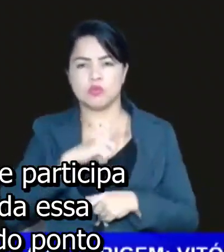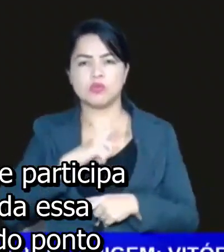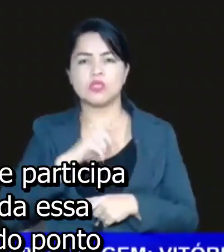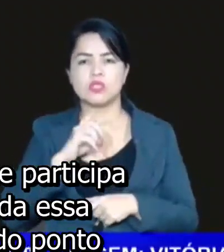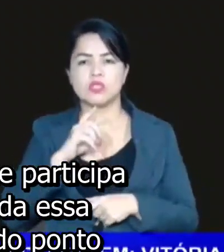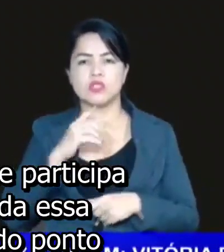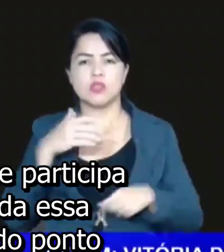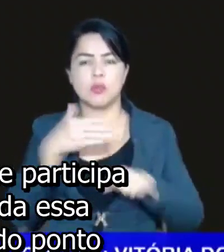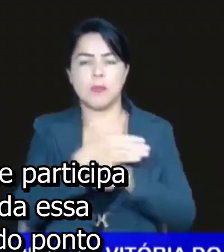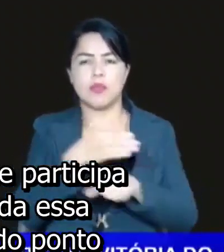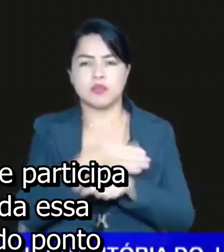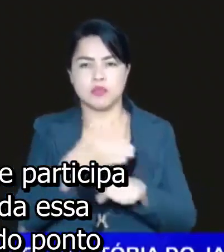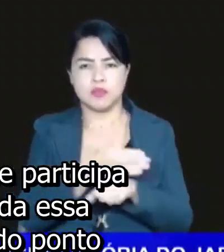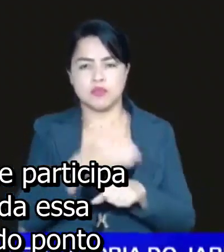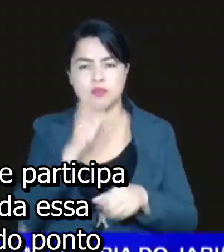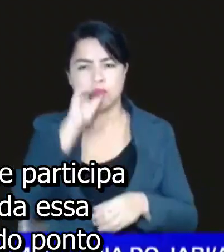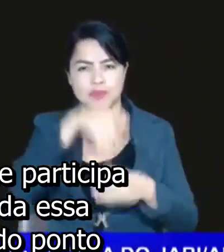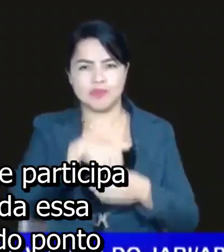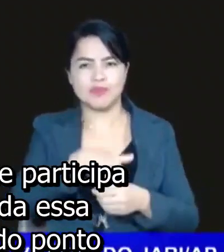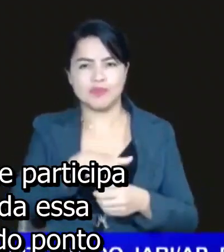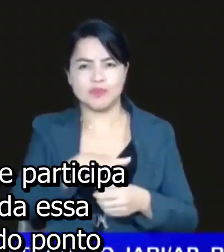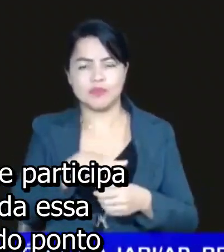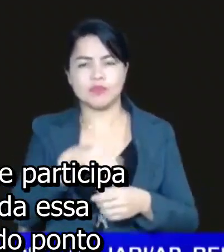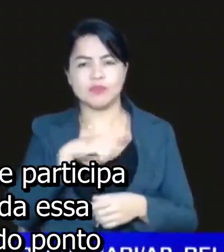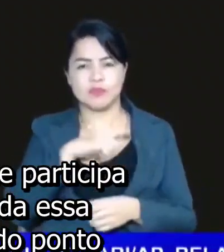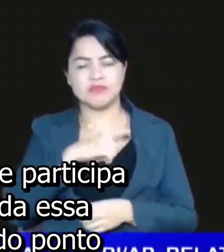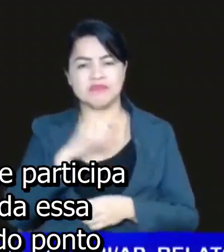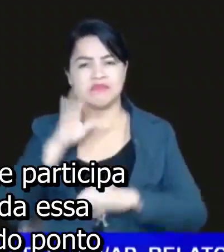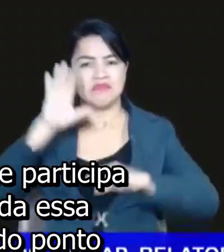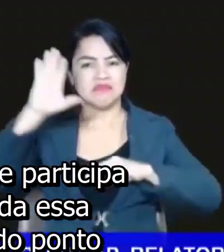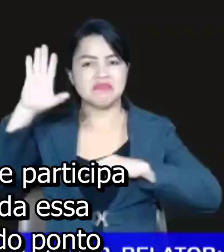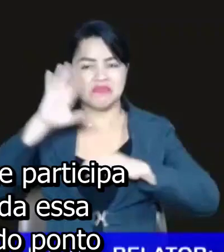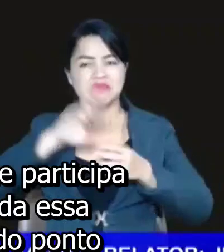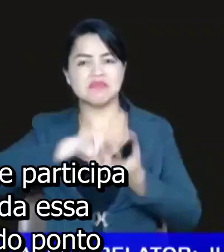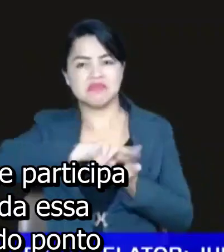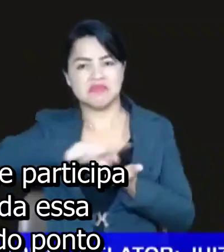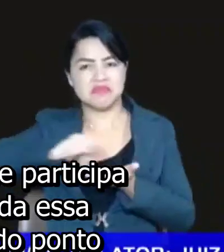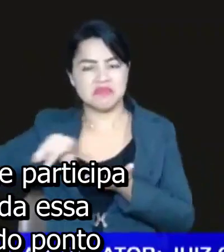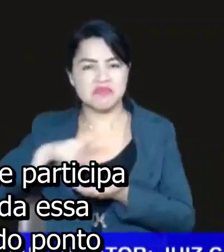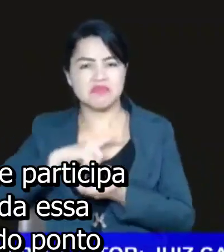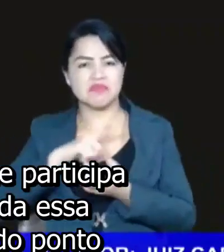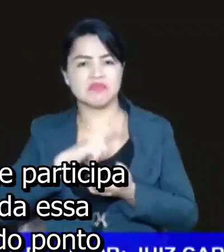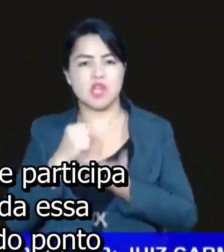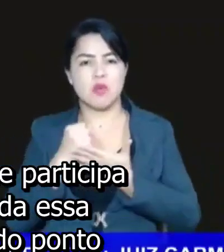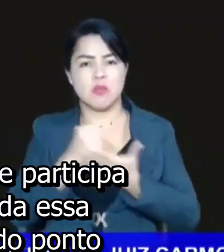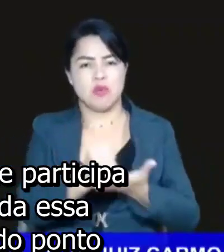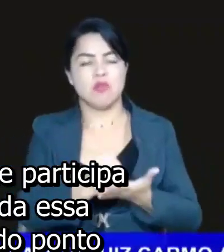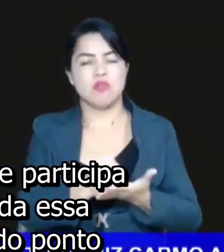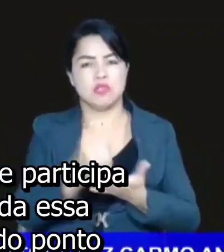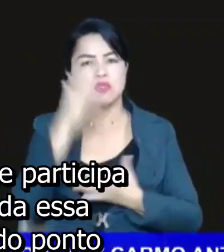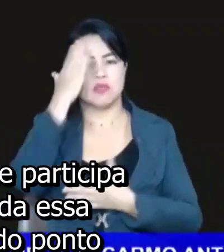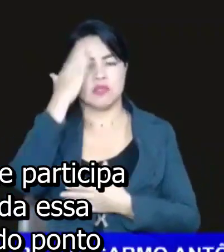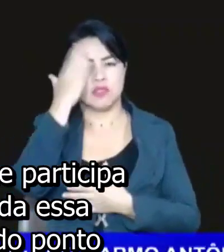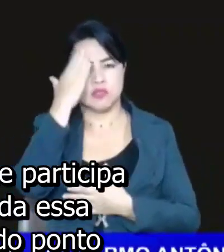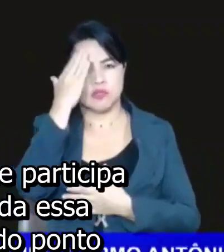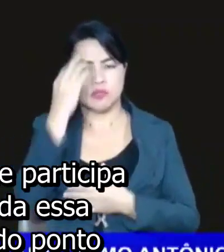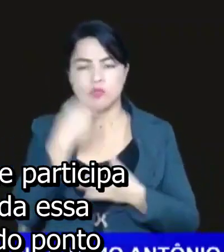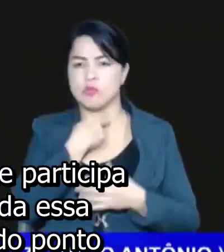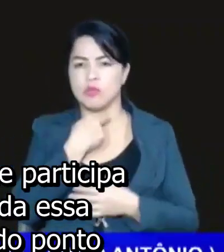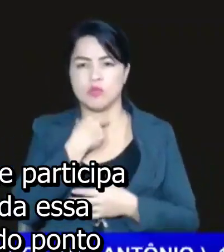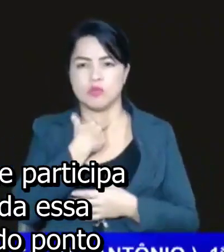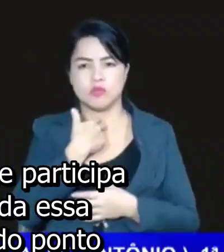participa da eleição, inclusive candidatos e apoiadores. Fixada essa